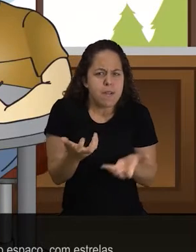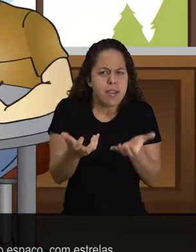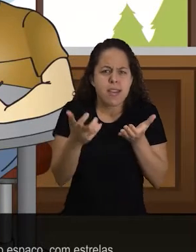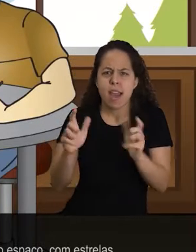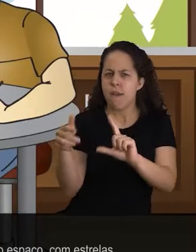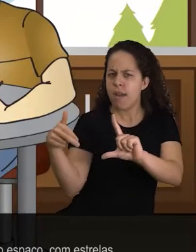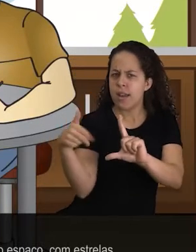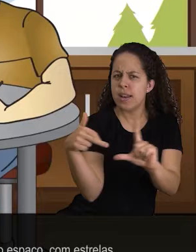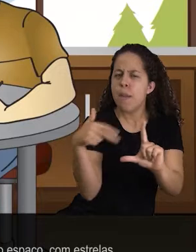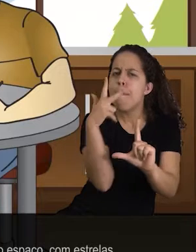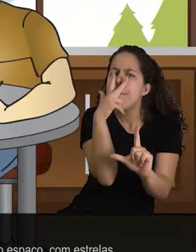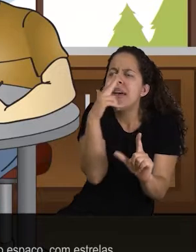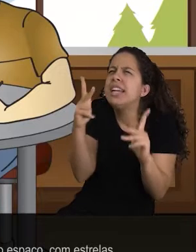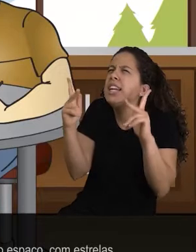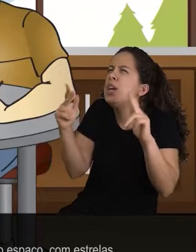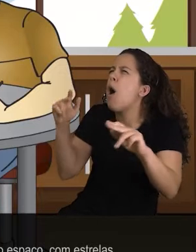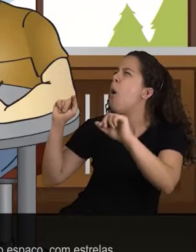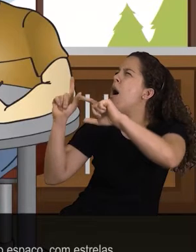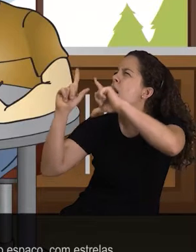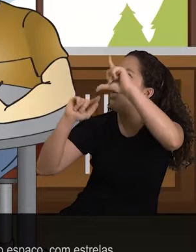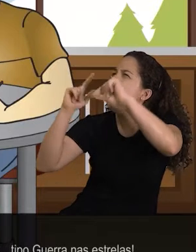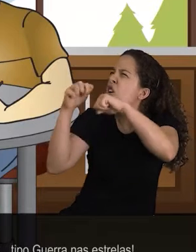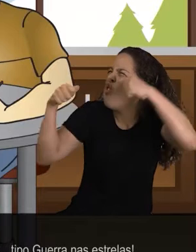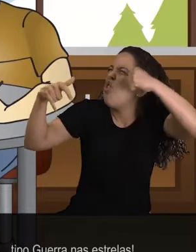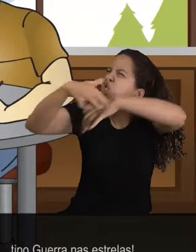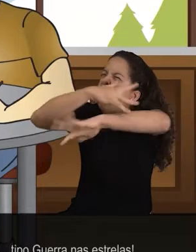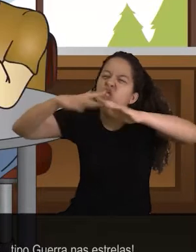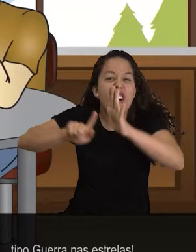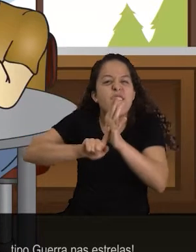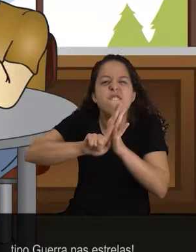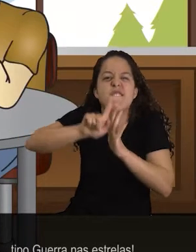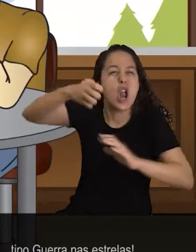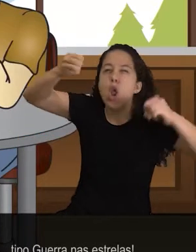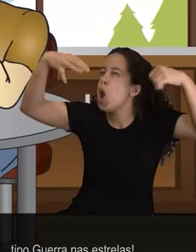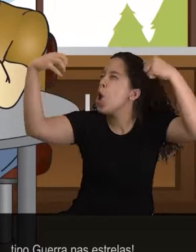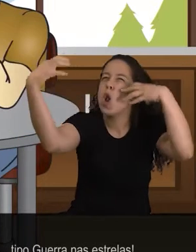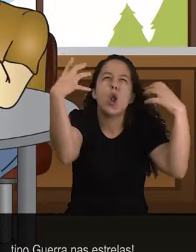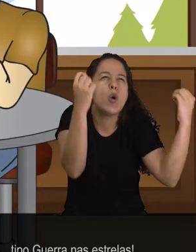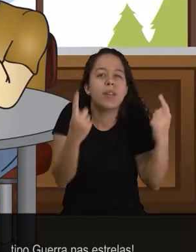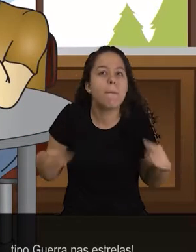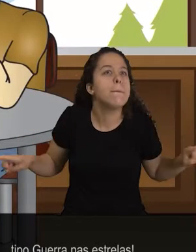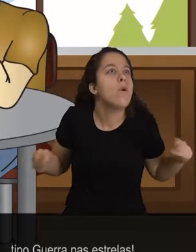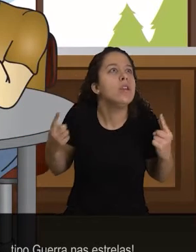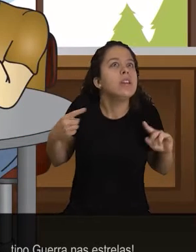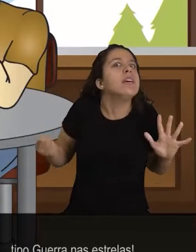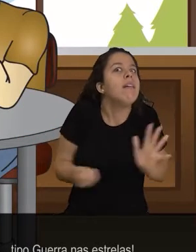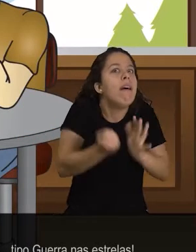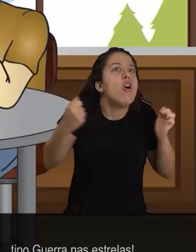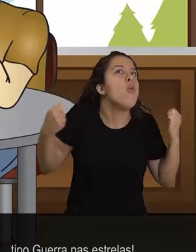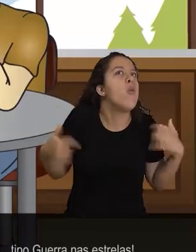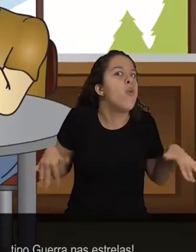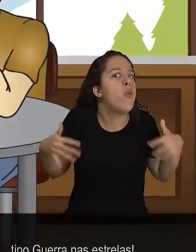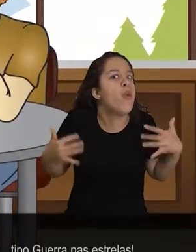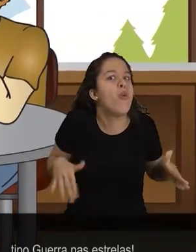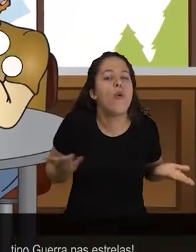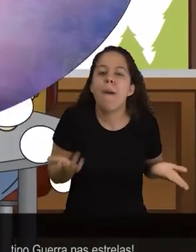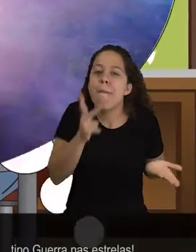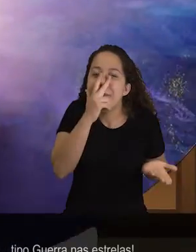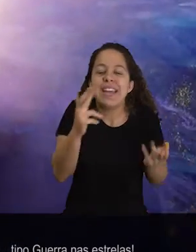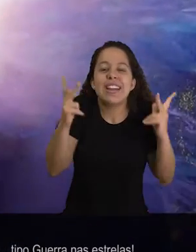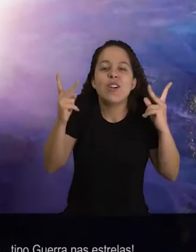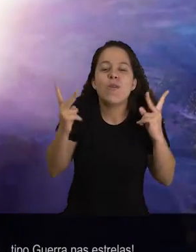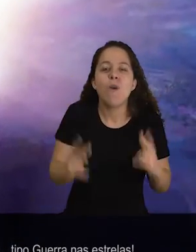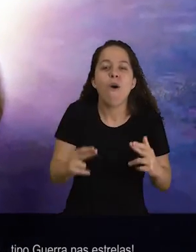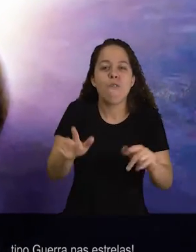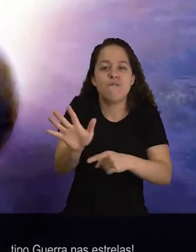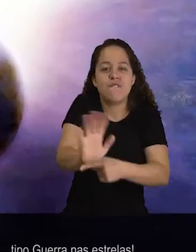abra assim, como se fosse no espaço, com estrelas, astros, naves, luzes, sabe? Com aquela música bem impactante, tipo...